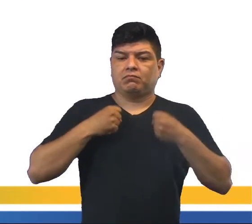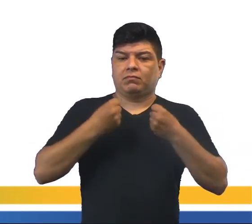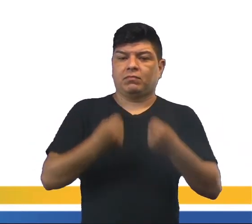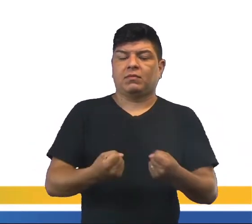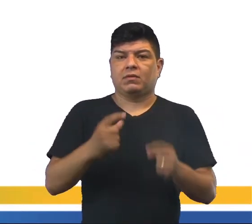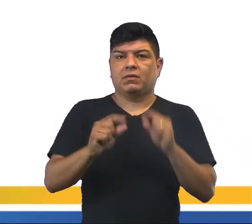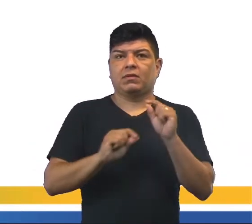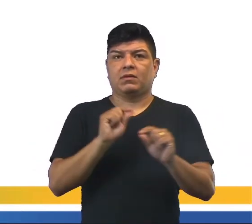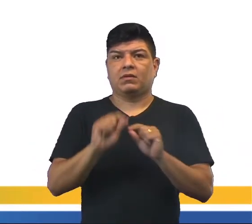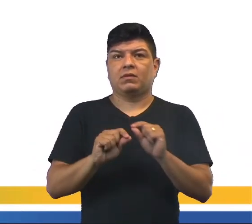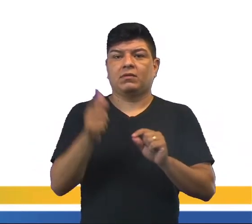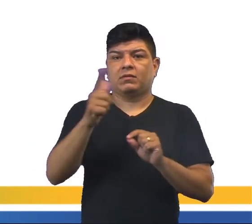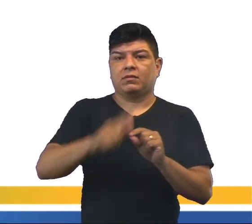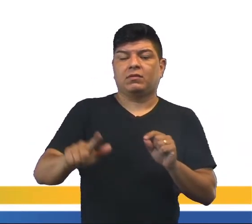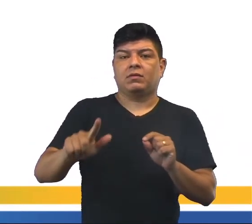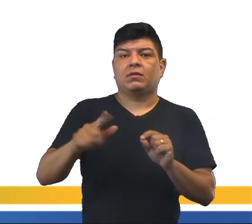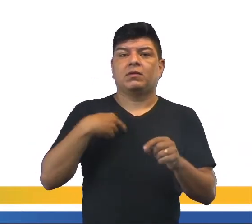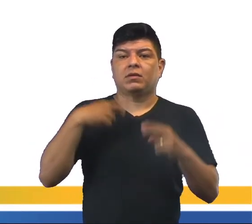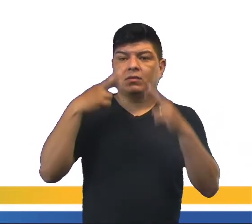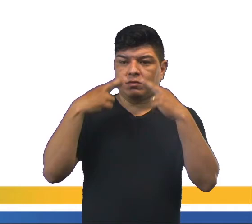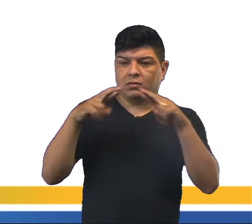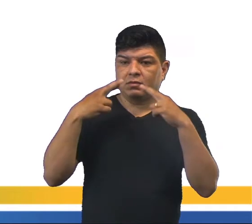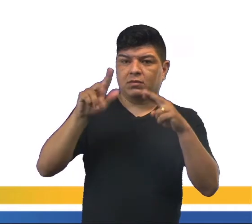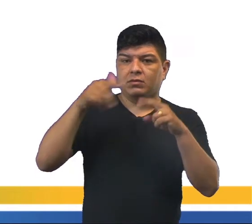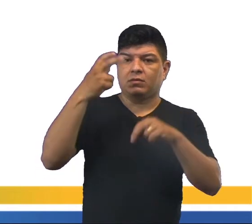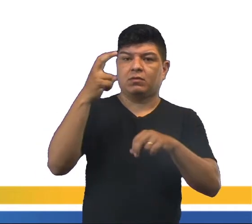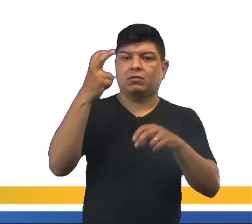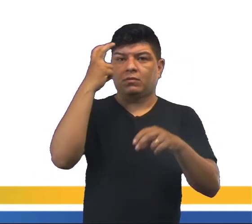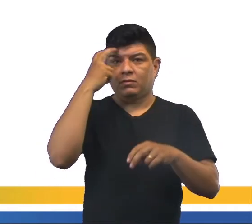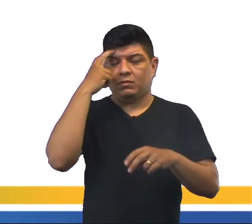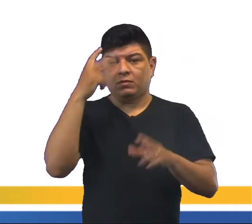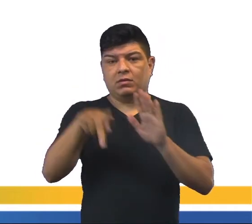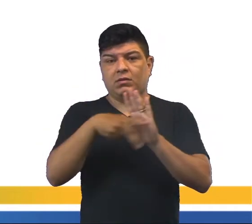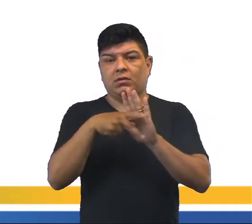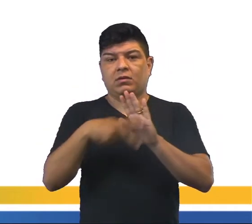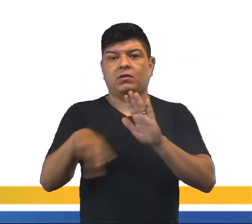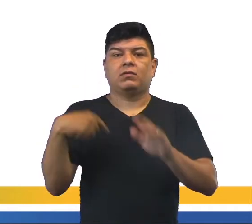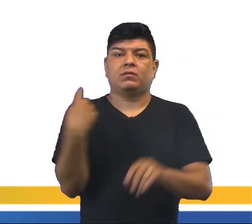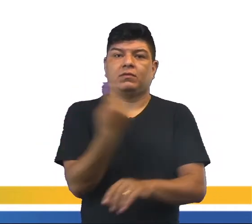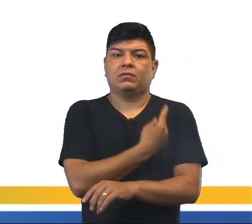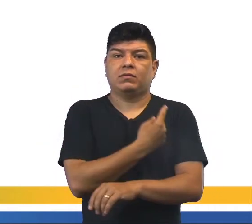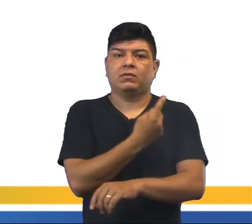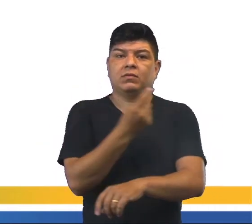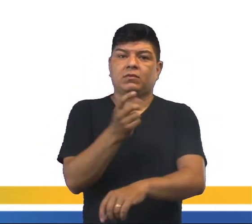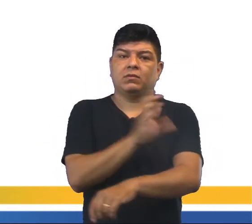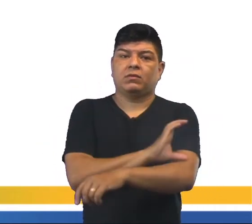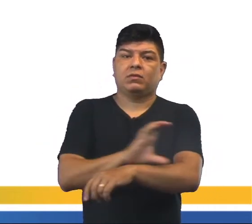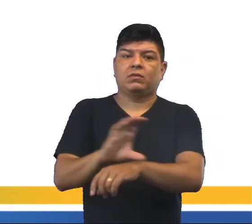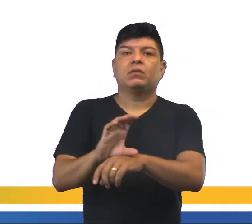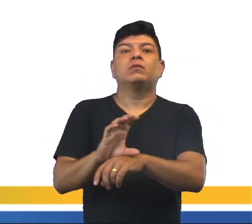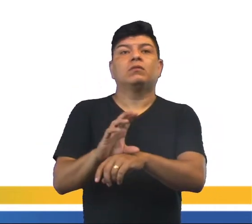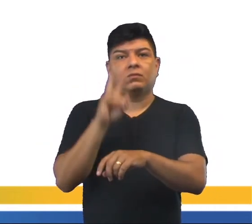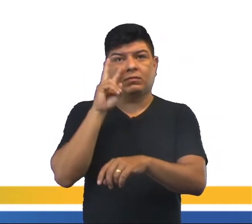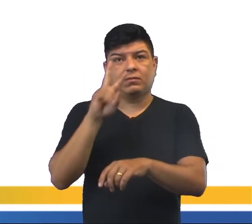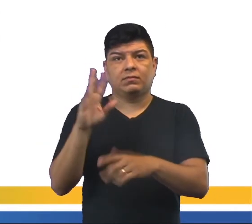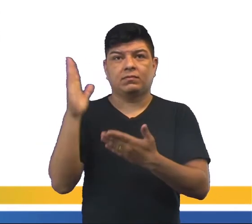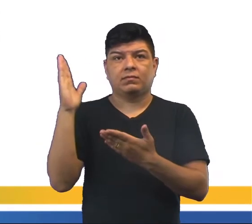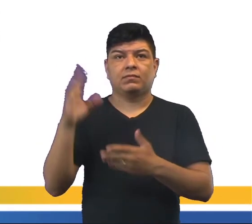de relativização para não julgar as outras culturas através da nossa própria cultura. É preciso vê-lo sem os pressupostos da